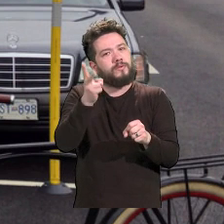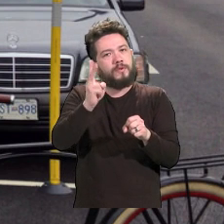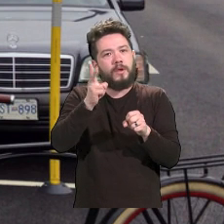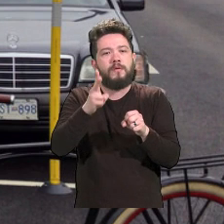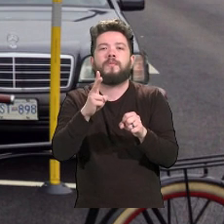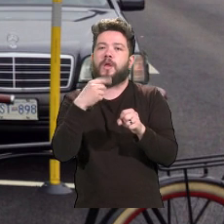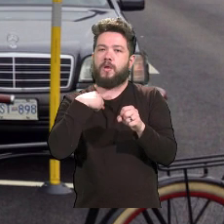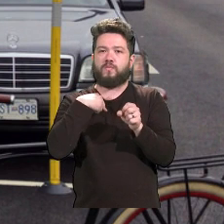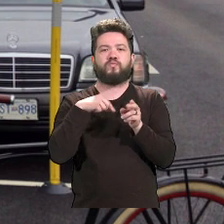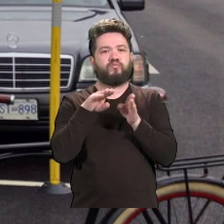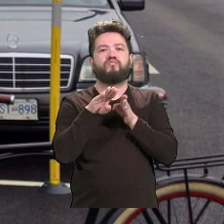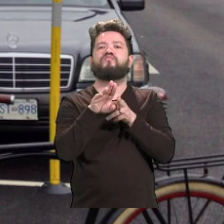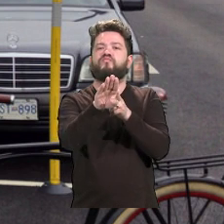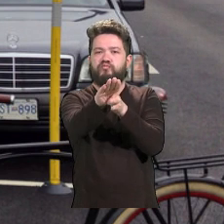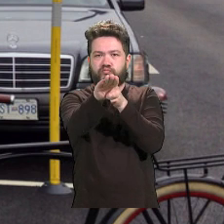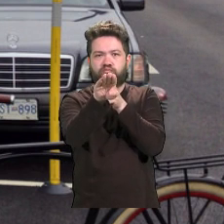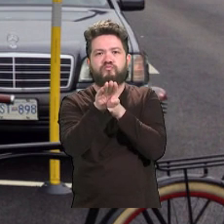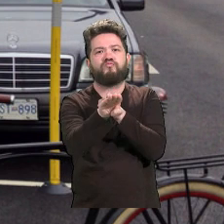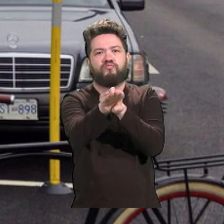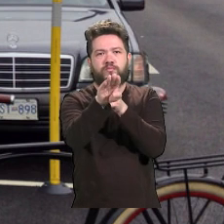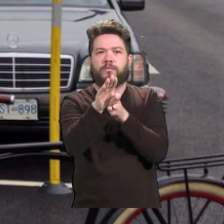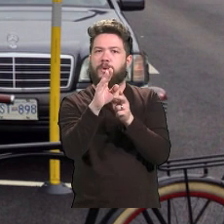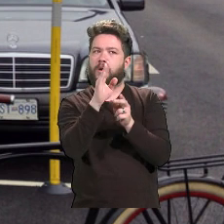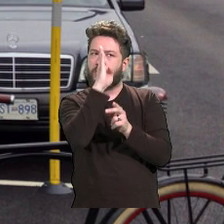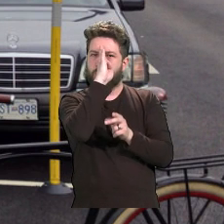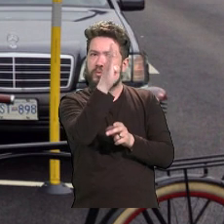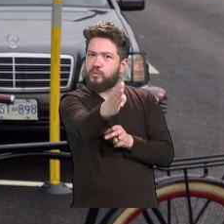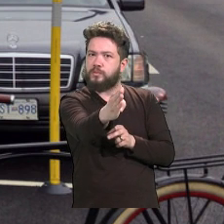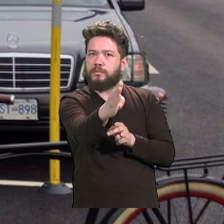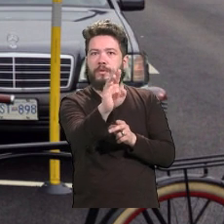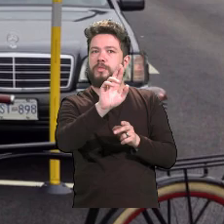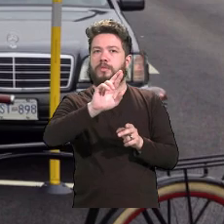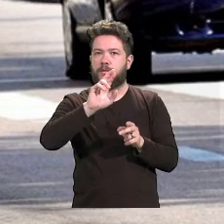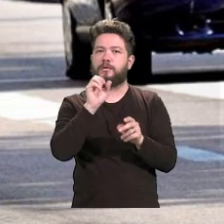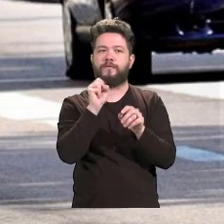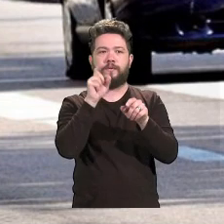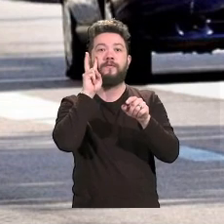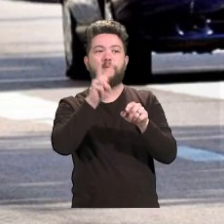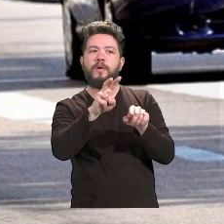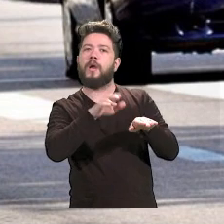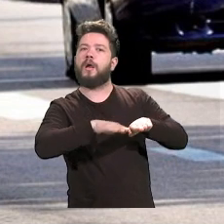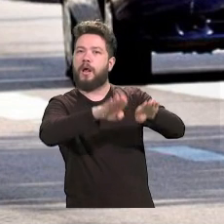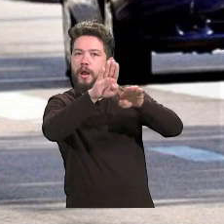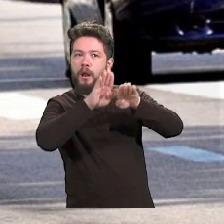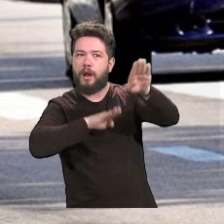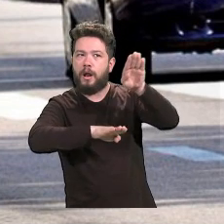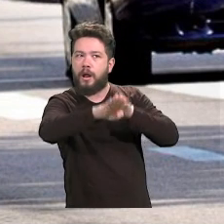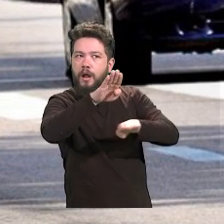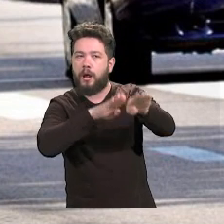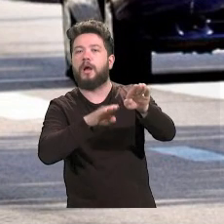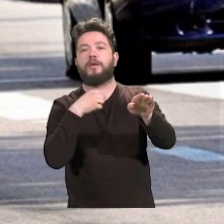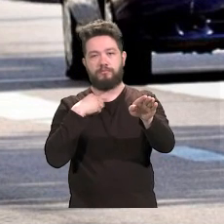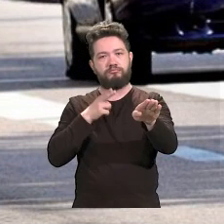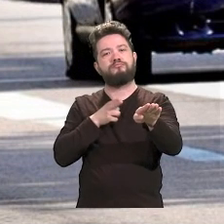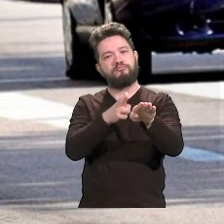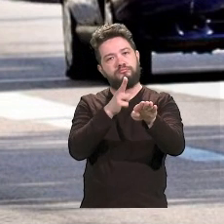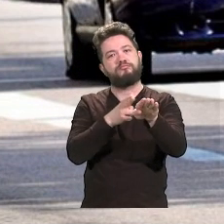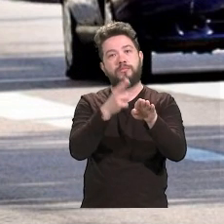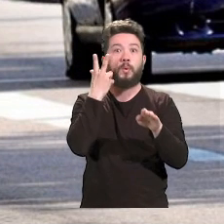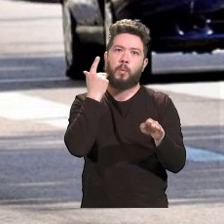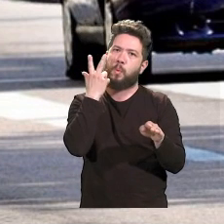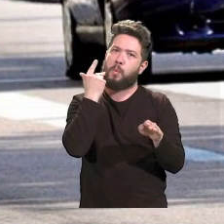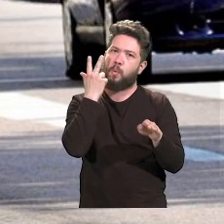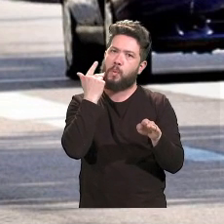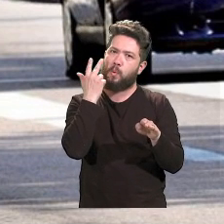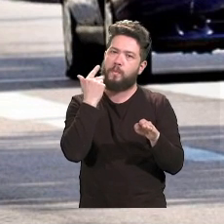é fazer parte dele de forma correta, ou seja, andar no mesmo fluxo da via.